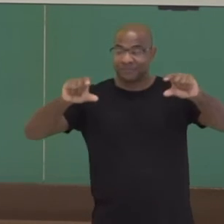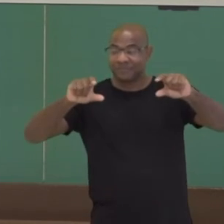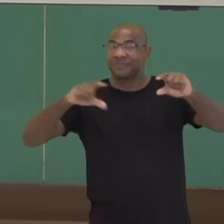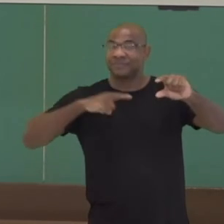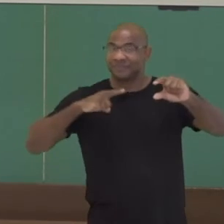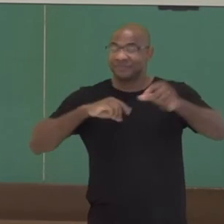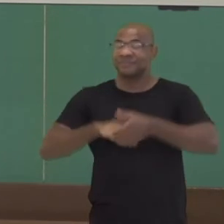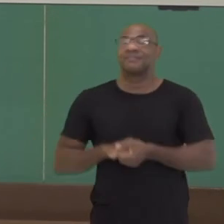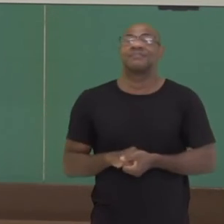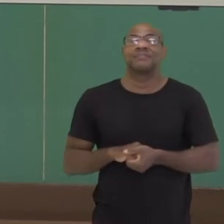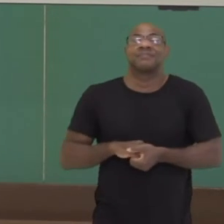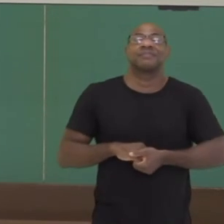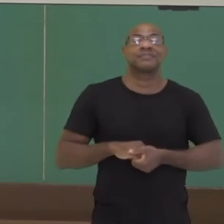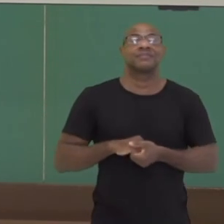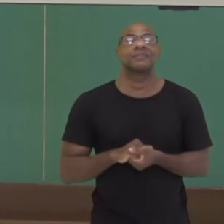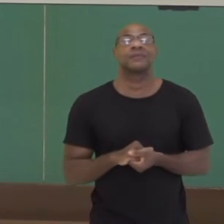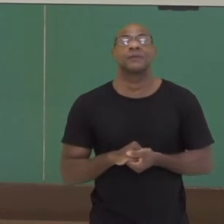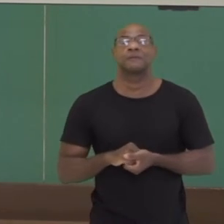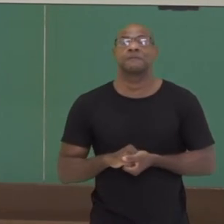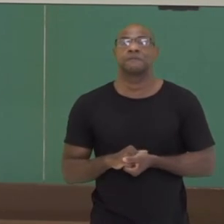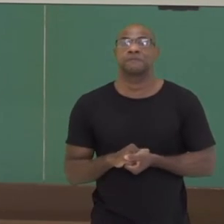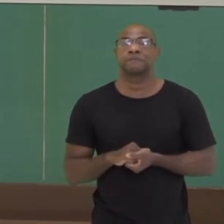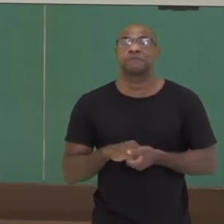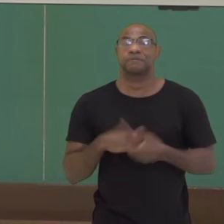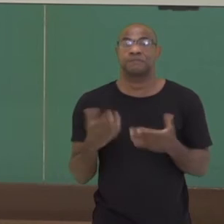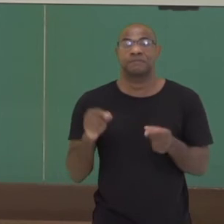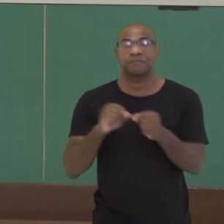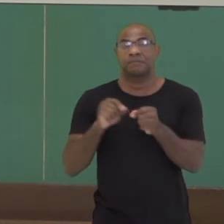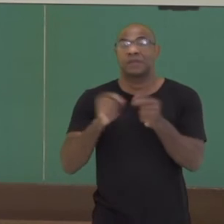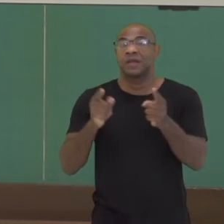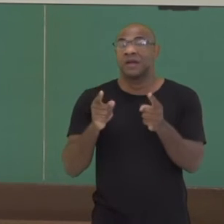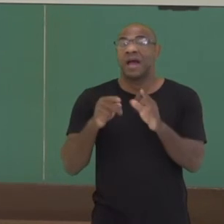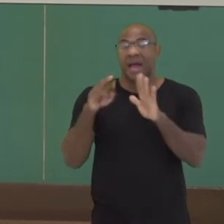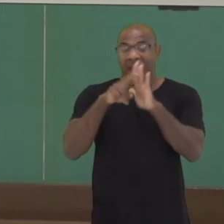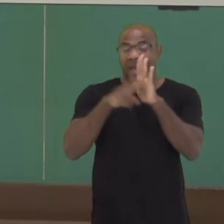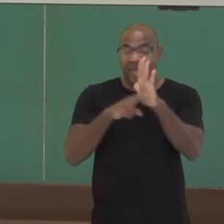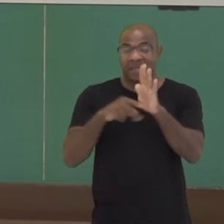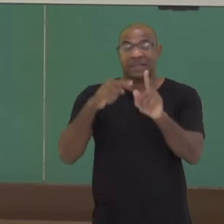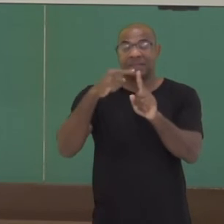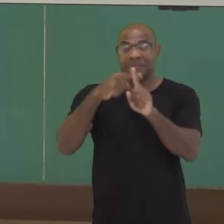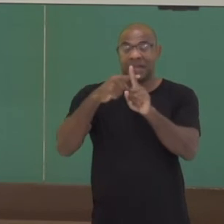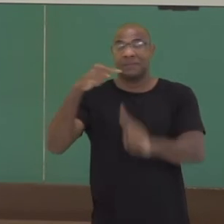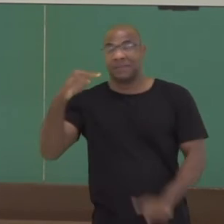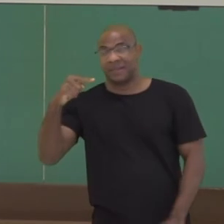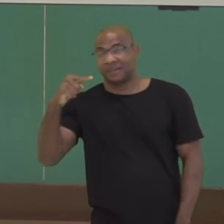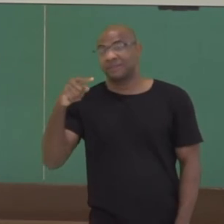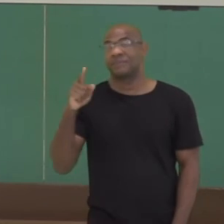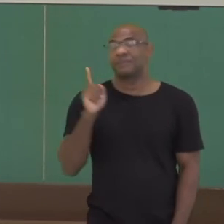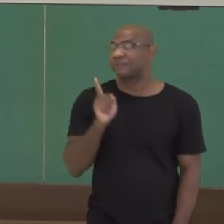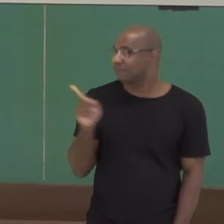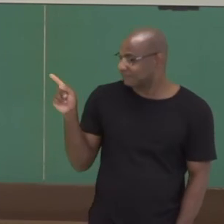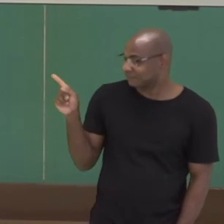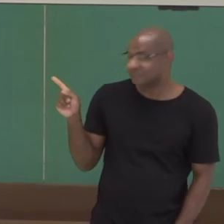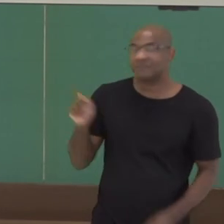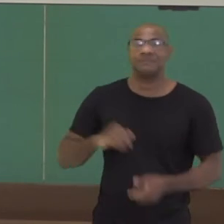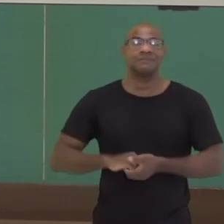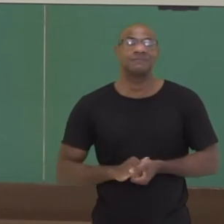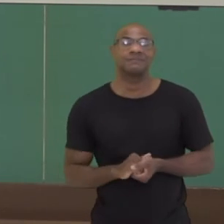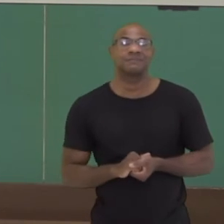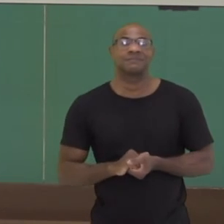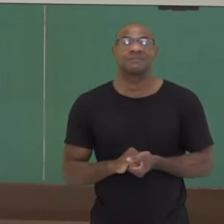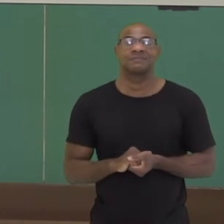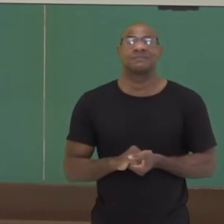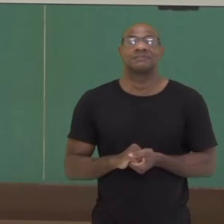menos do número, certo? Aí eu vou fazer o joguinho do sinal, menos com menos, mais, tá? Então, eu tenho